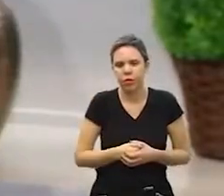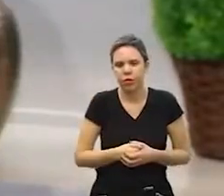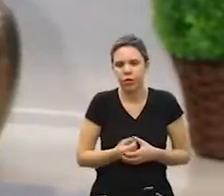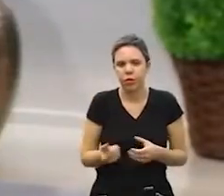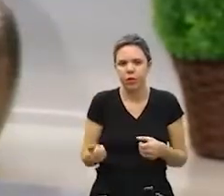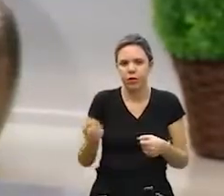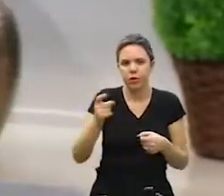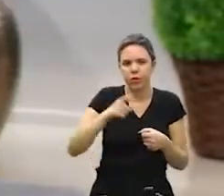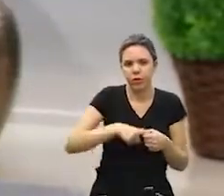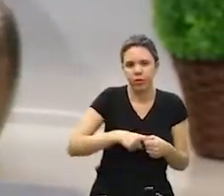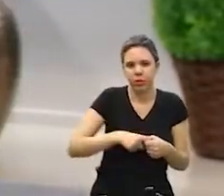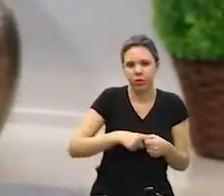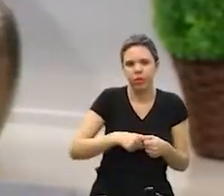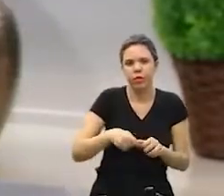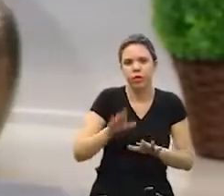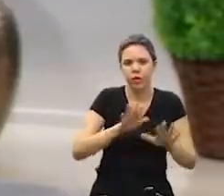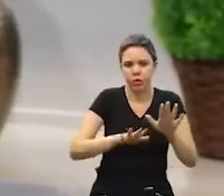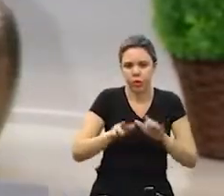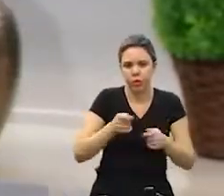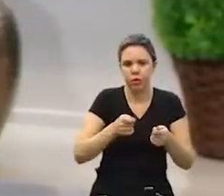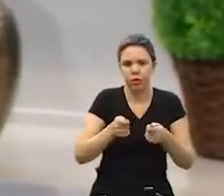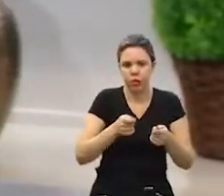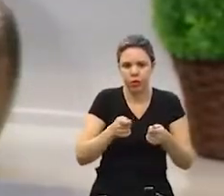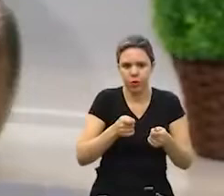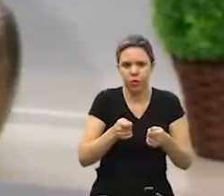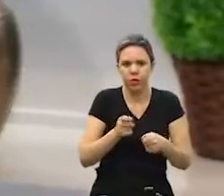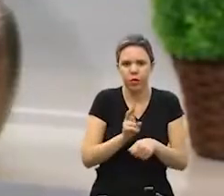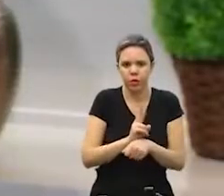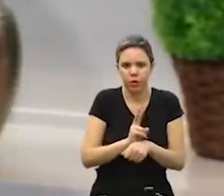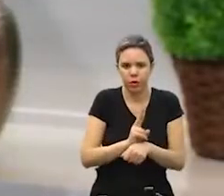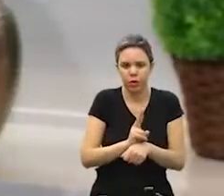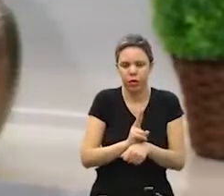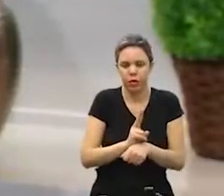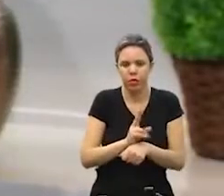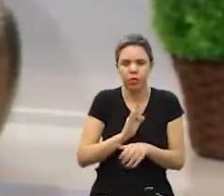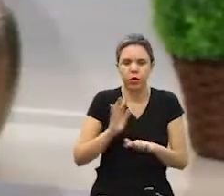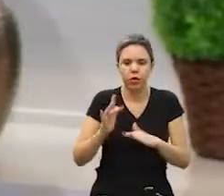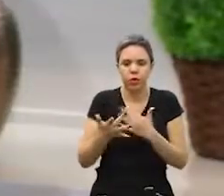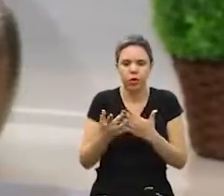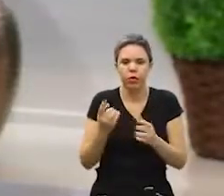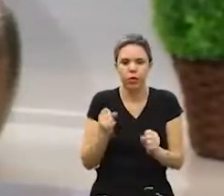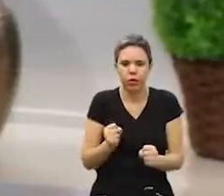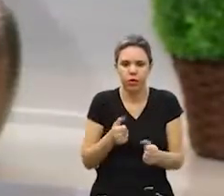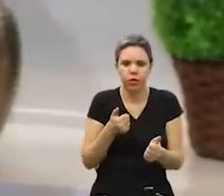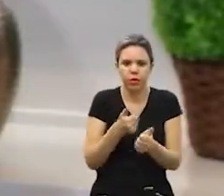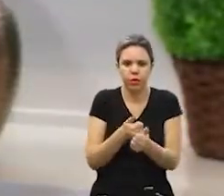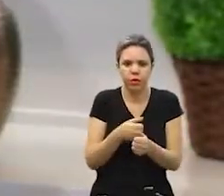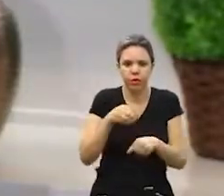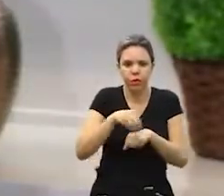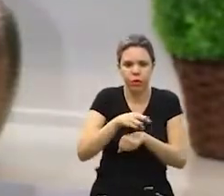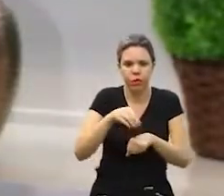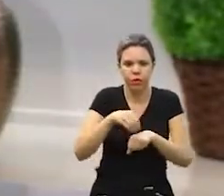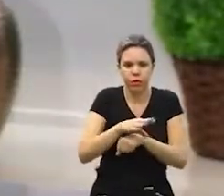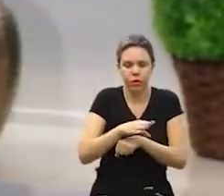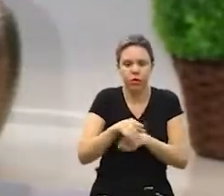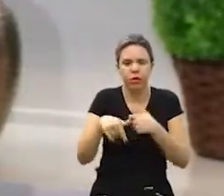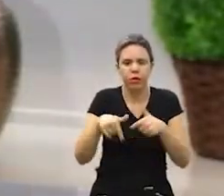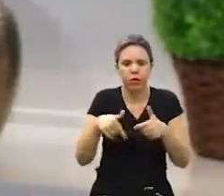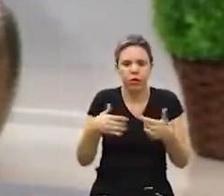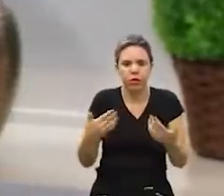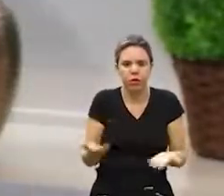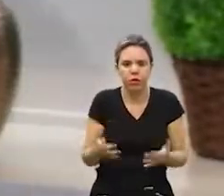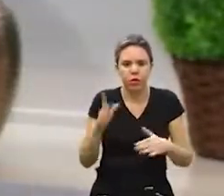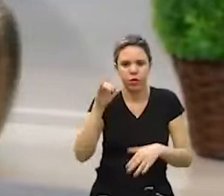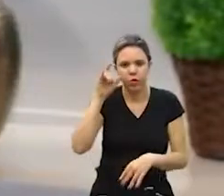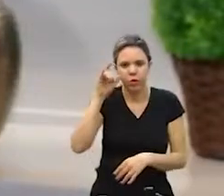e a gente está retornando assim com toda a cautela também, tá? Com toda a segurança. Nas minhas redes sociais você pode acompanhar bastante dicas também do